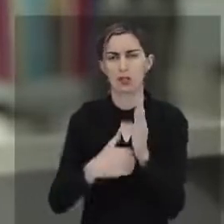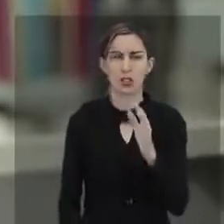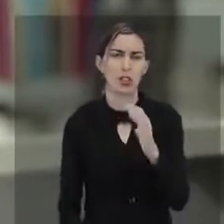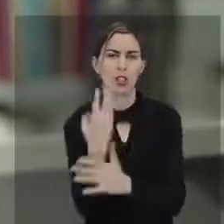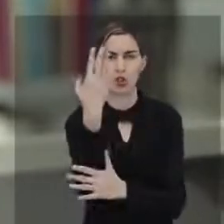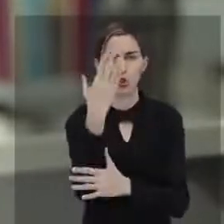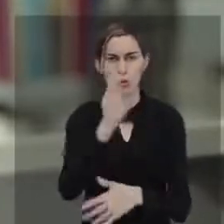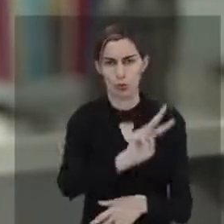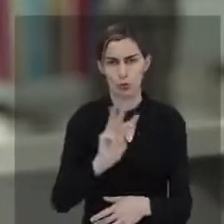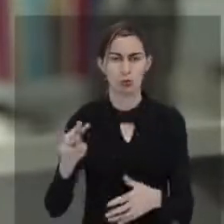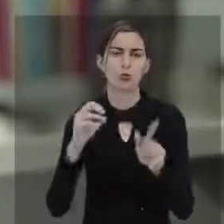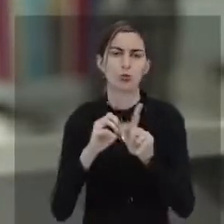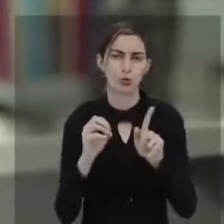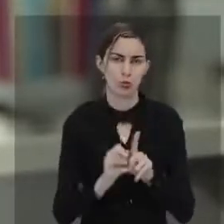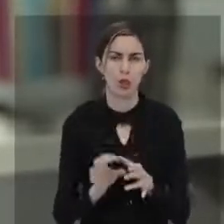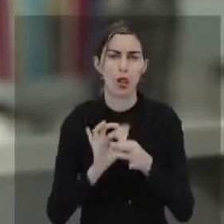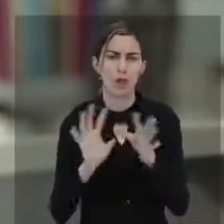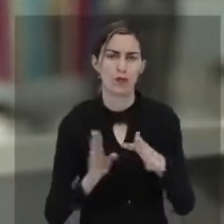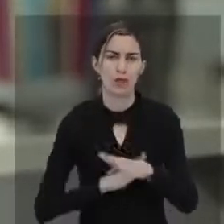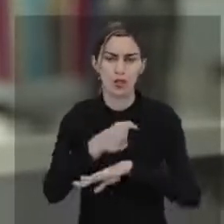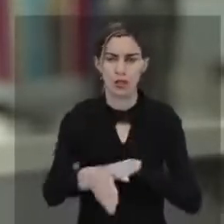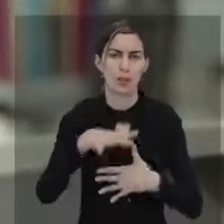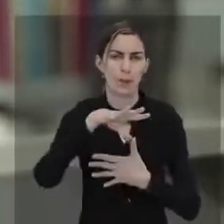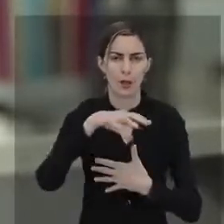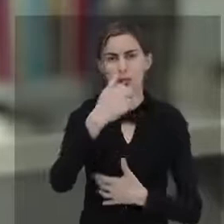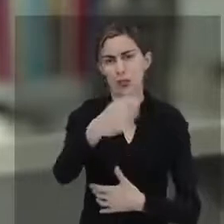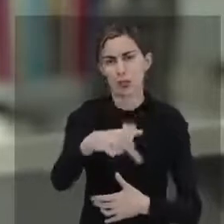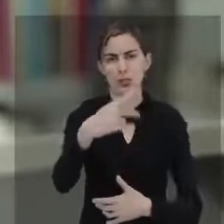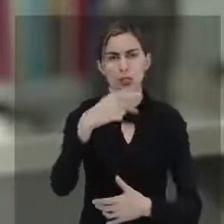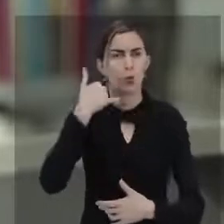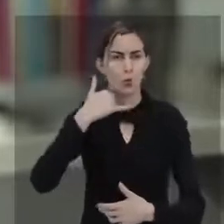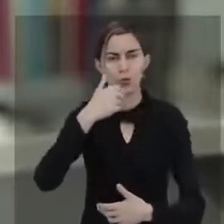Google e ele disponibilizou para você poder acessar o mapa na sua aplicação.